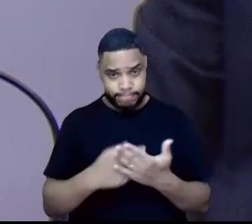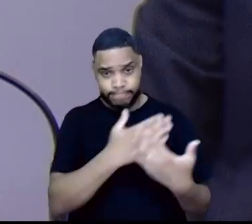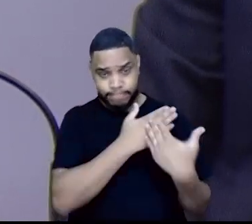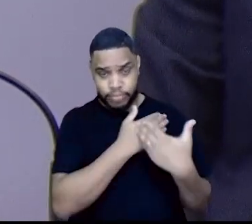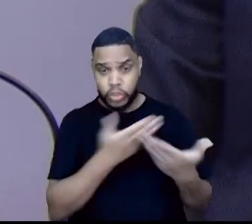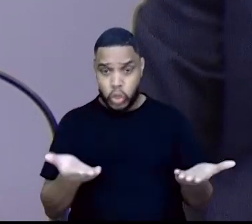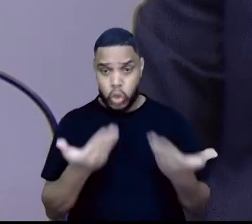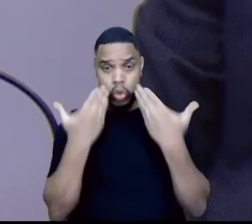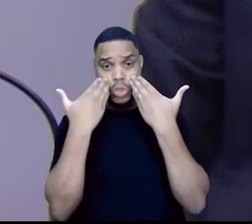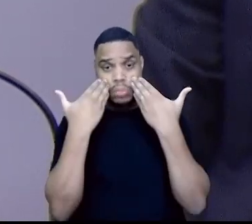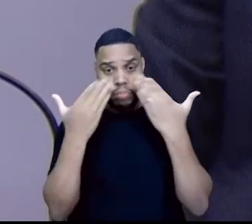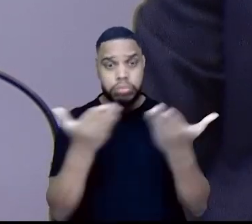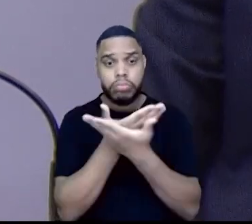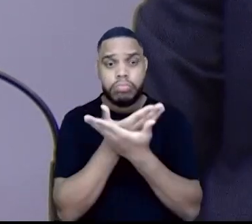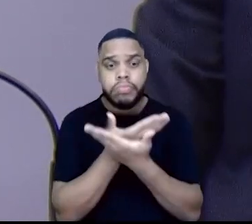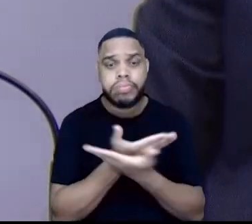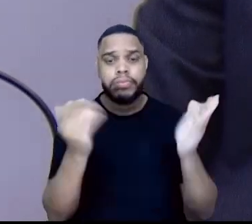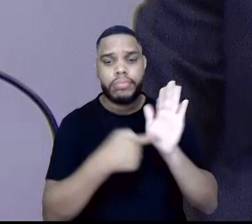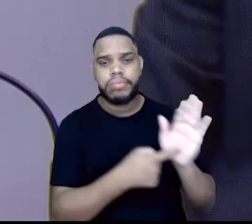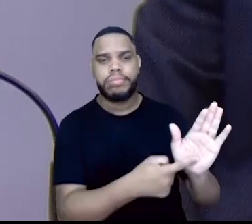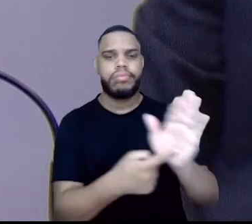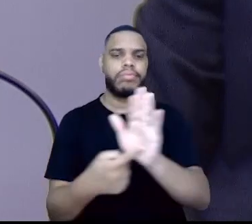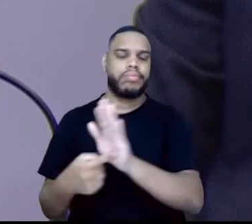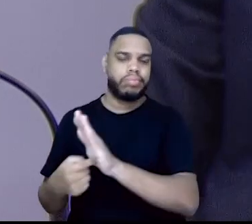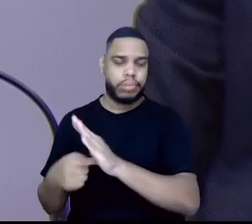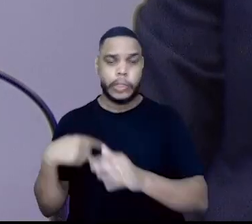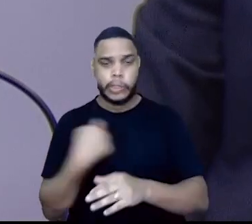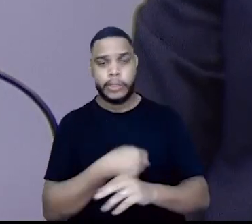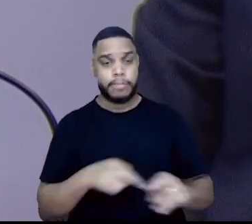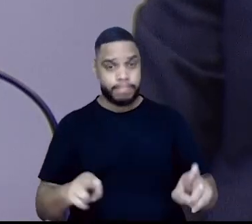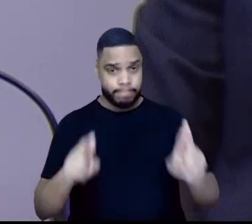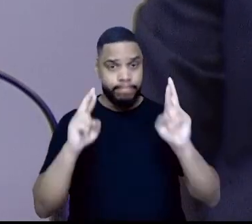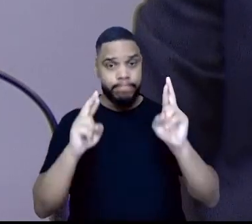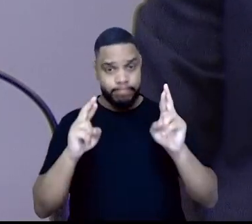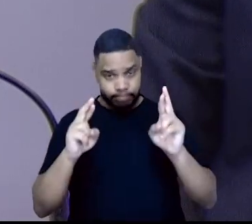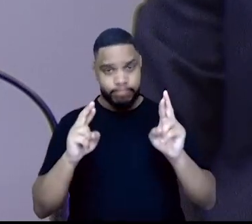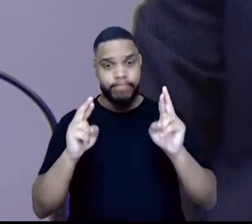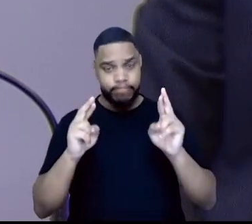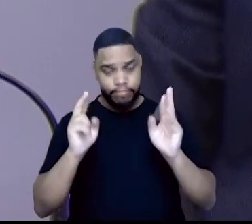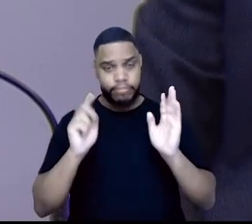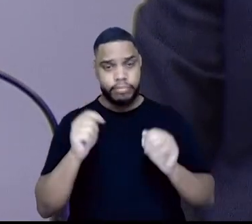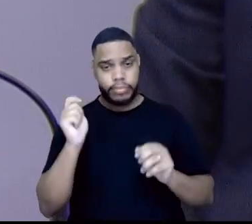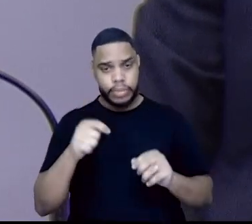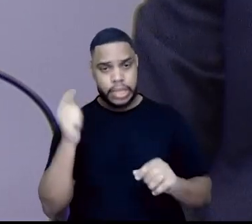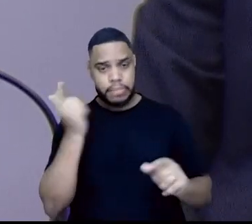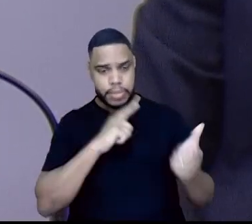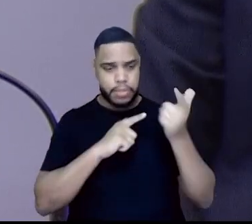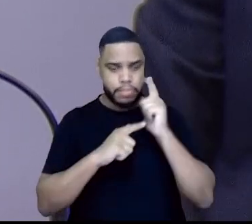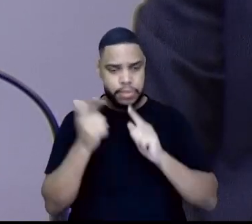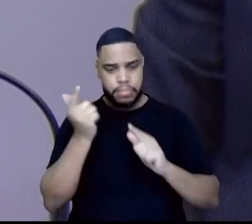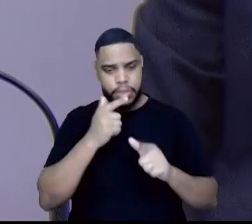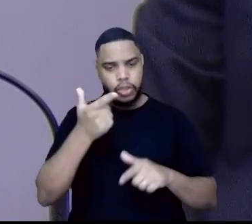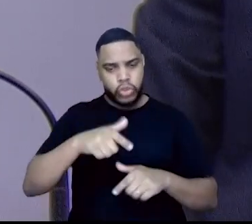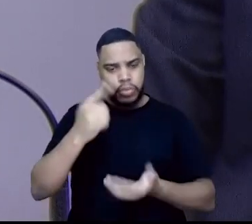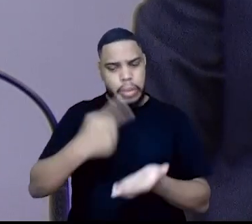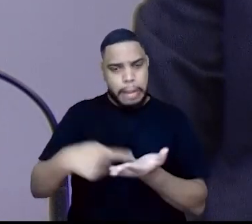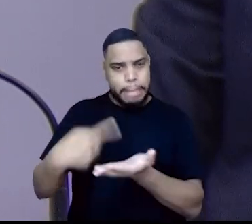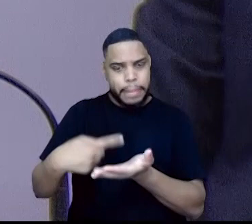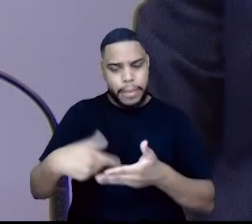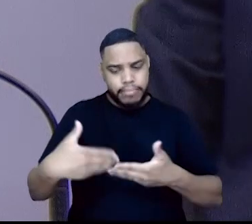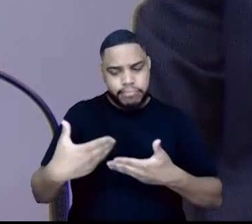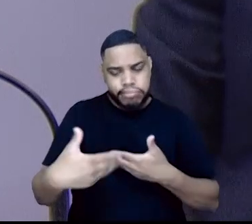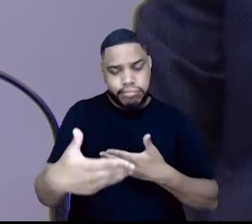se concretiza e que se espera seja a primeira de muitas outras ocasiões.